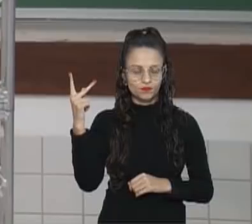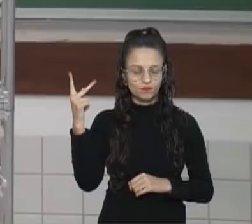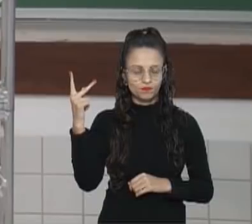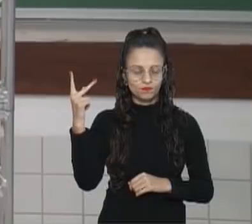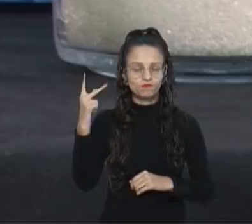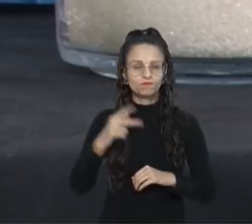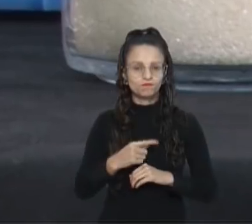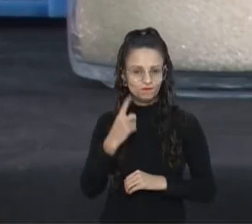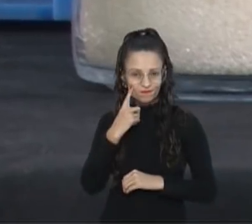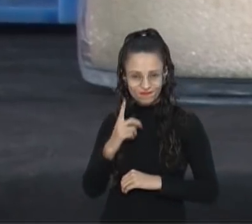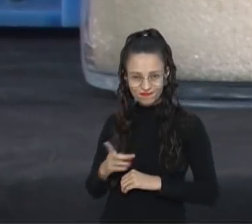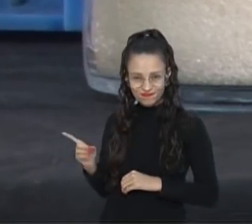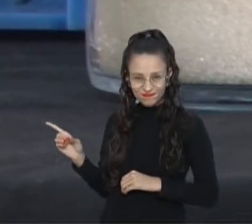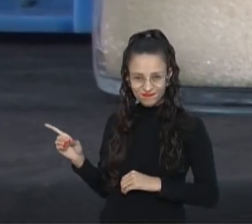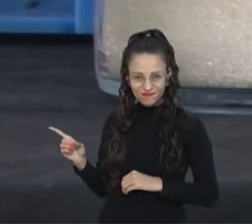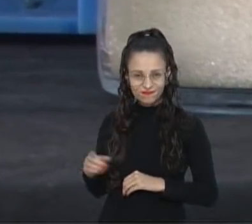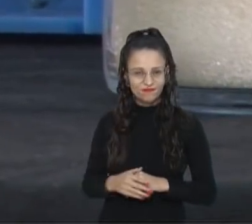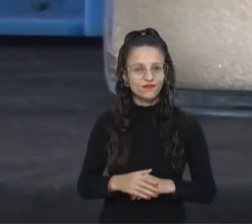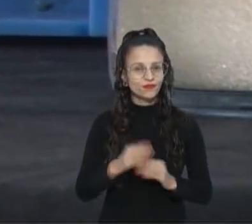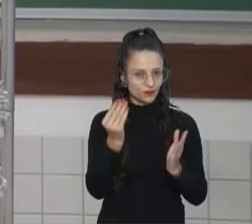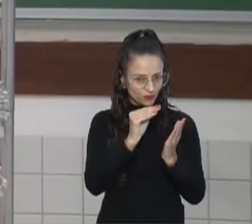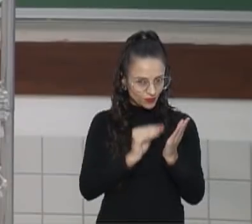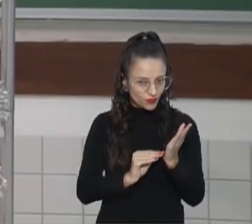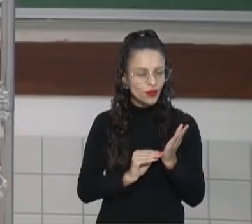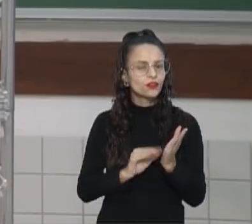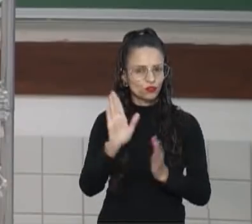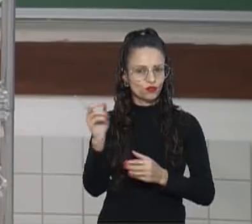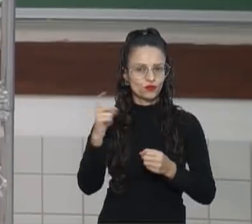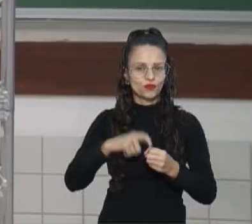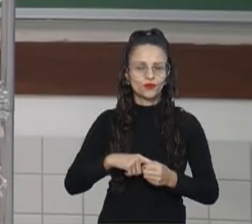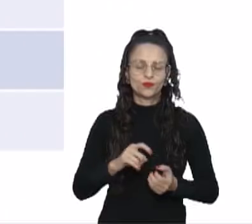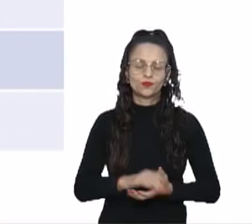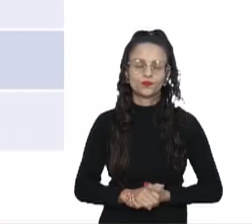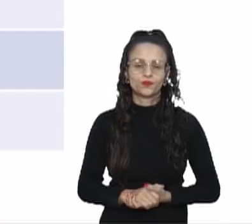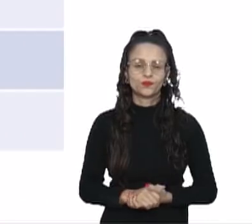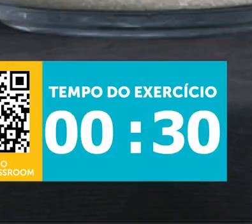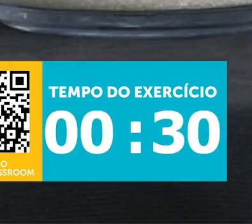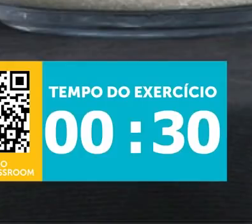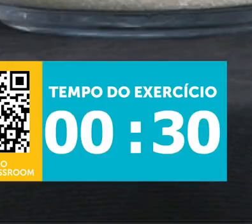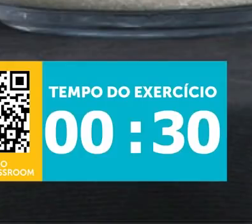neutro. Faz sua tabela, já volto.